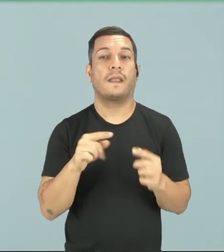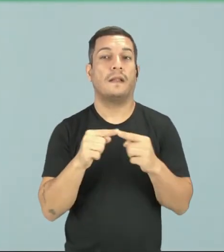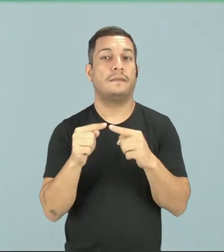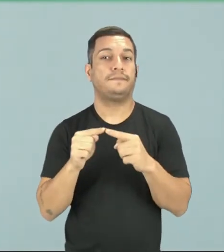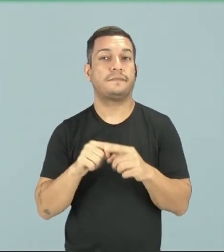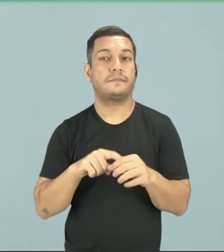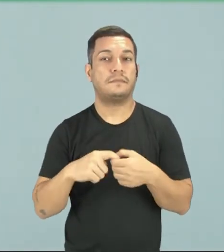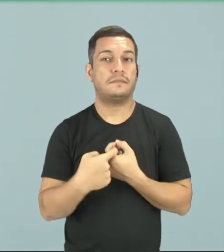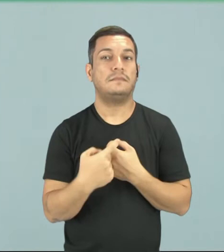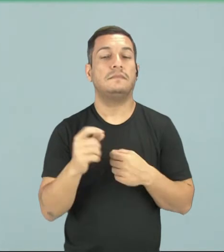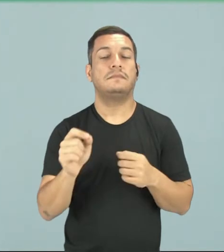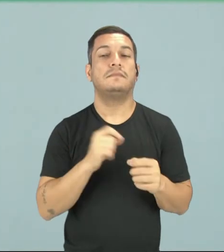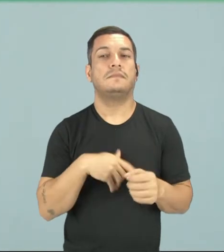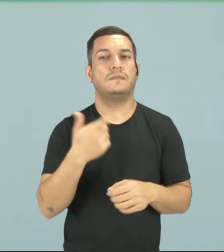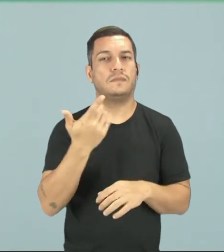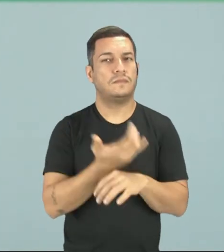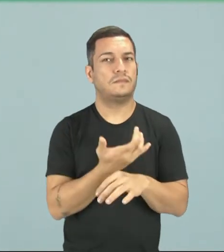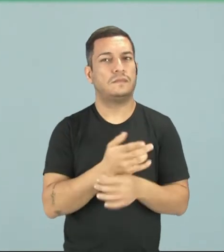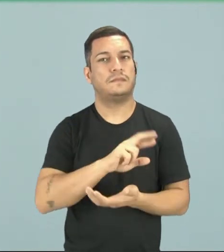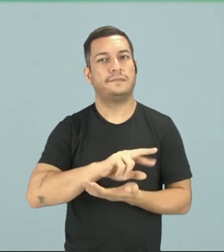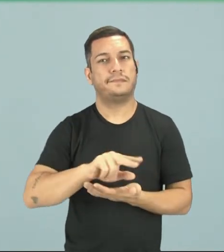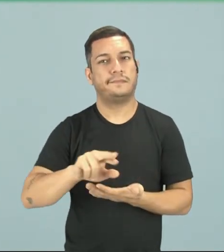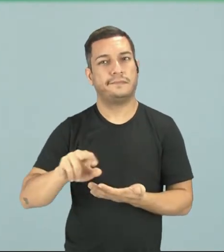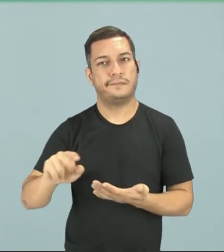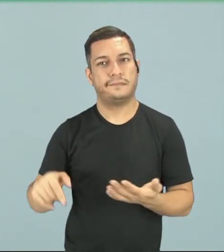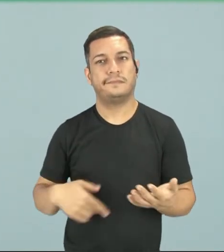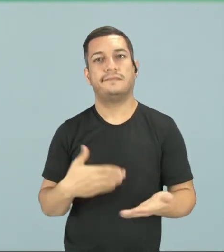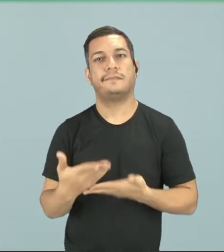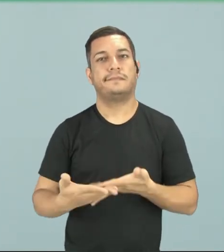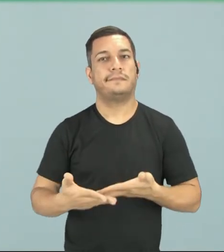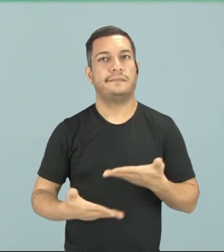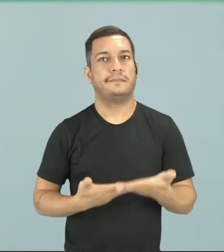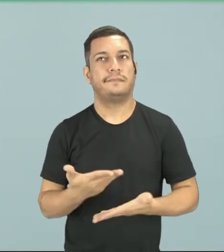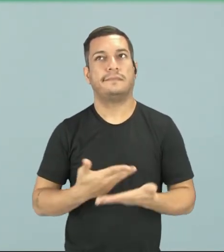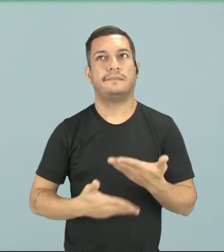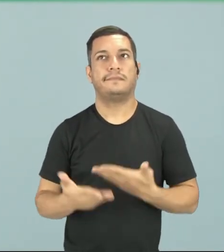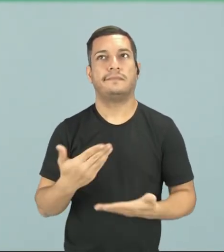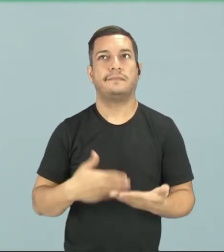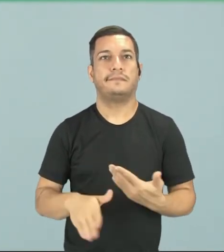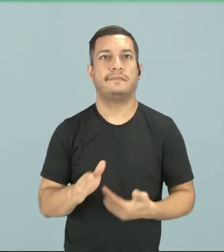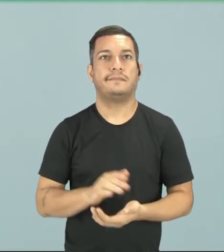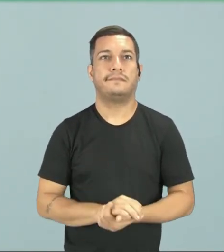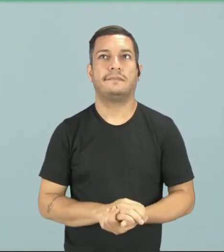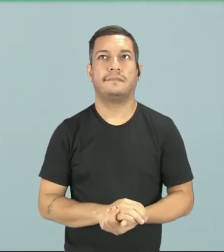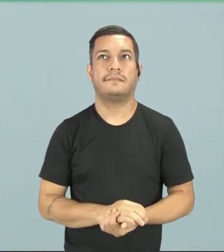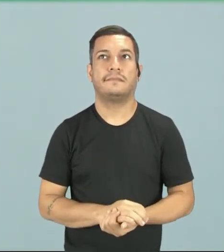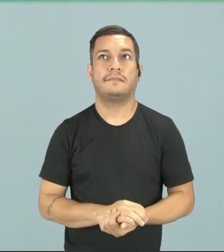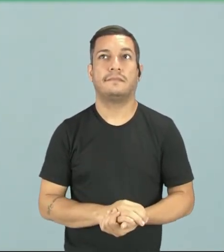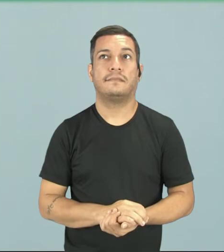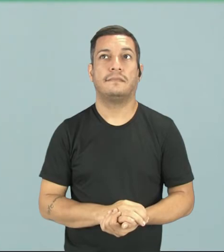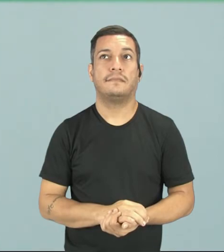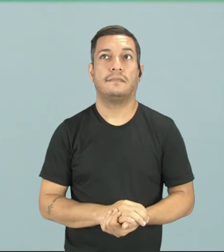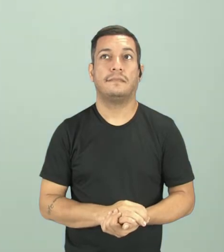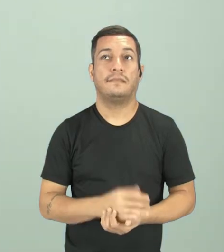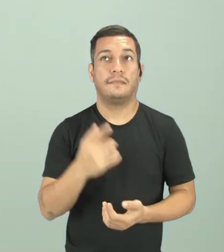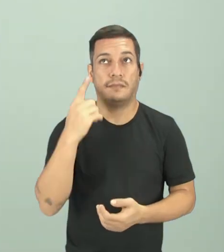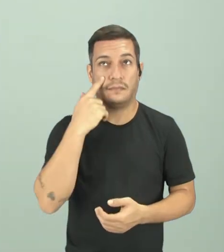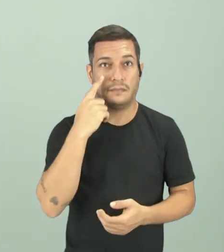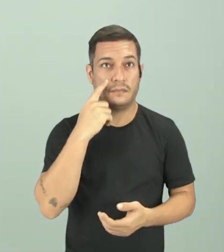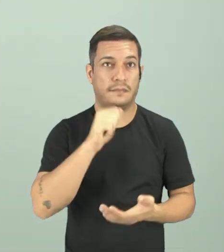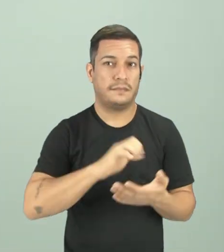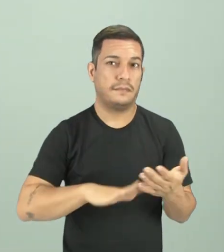componentes curriculares. A gente consegue fazer essa interdisciplinaridade. Tá? Agora vamos ao